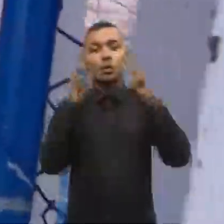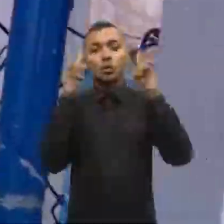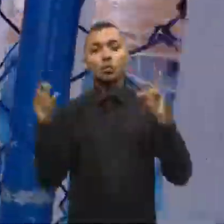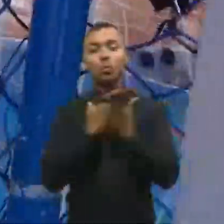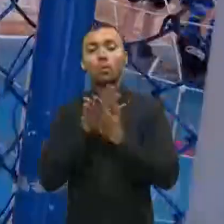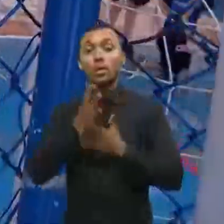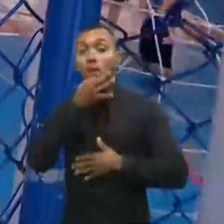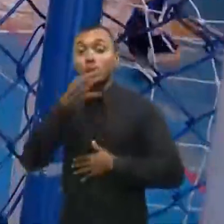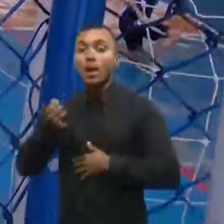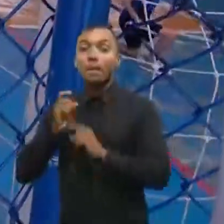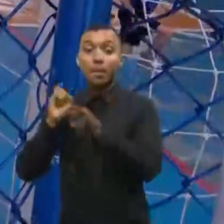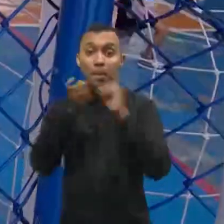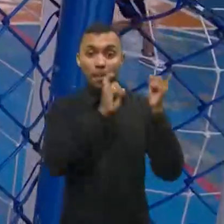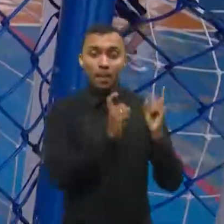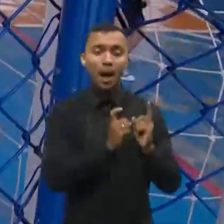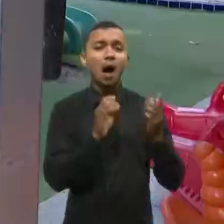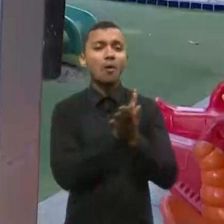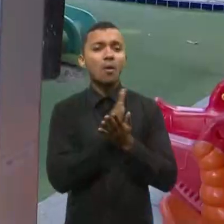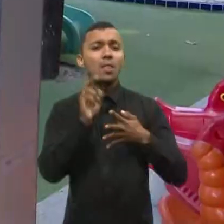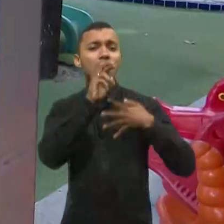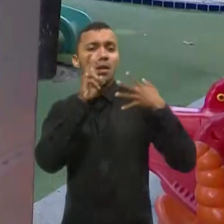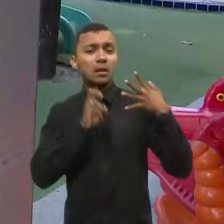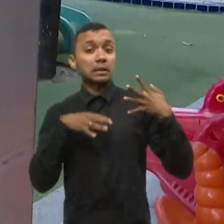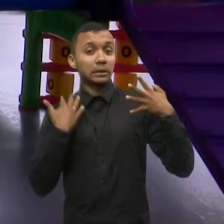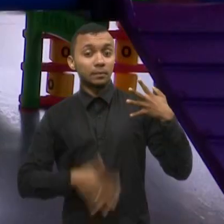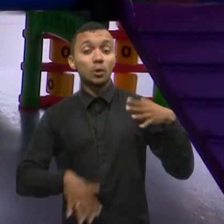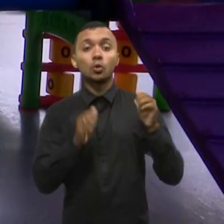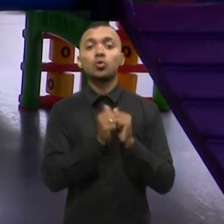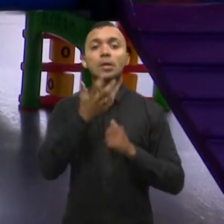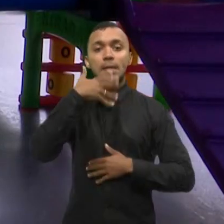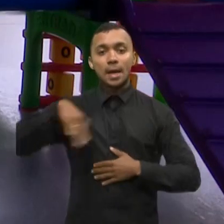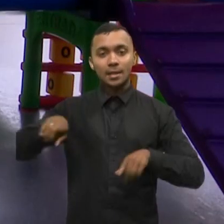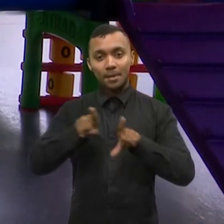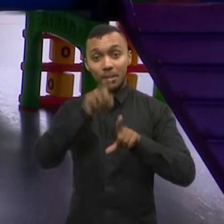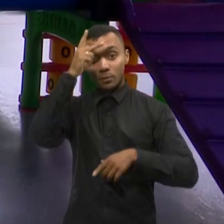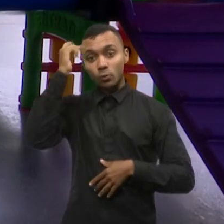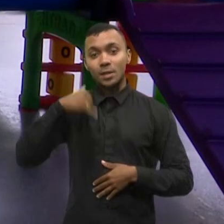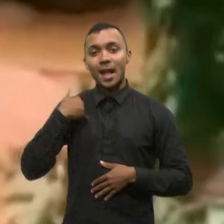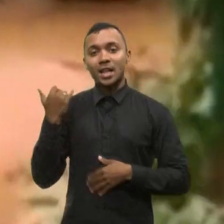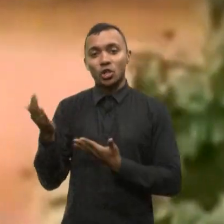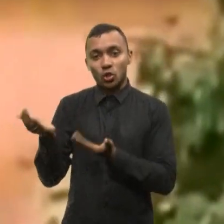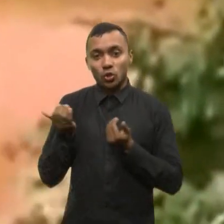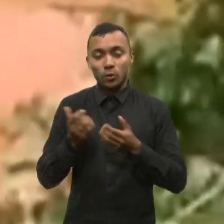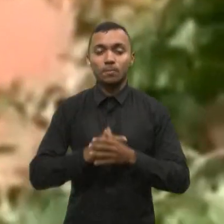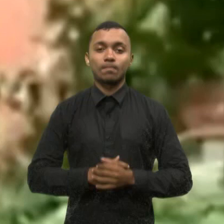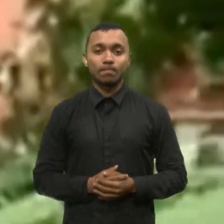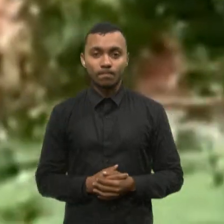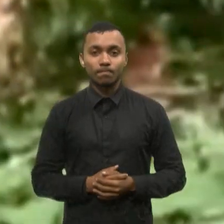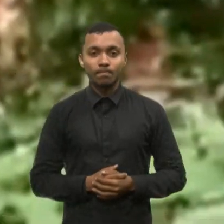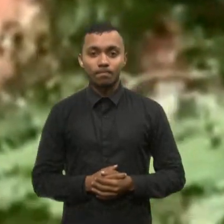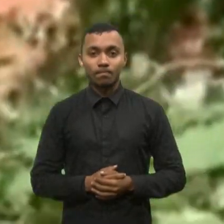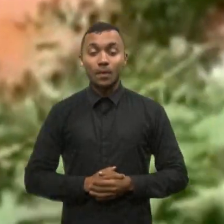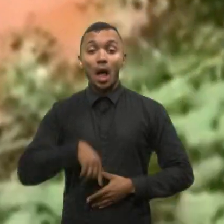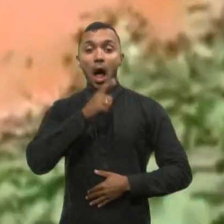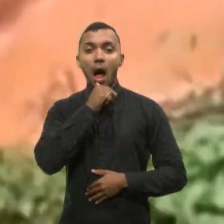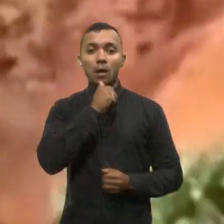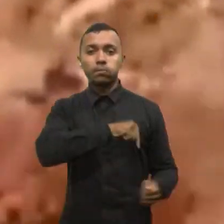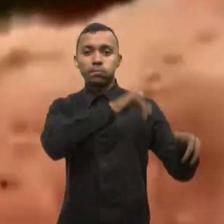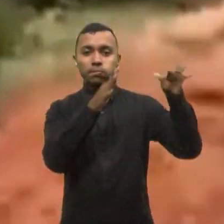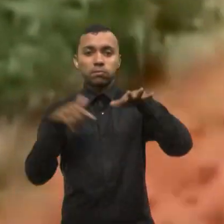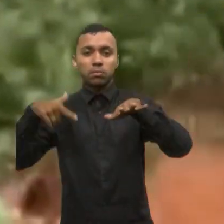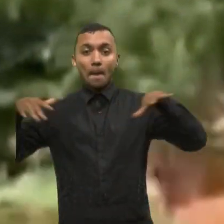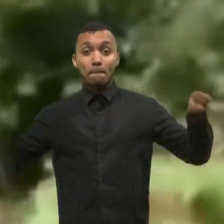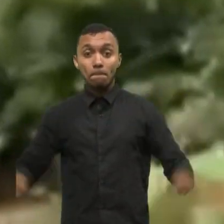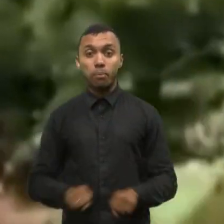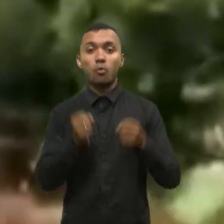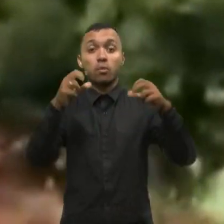debate a respeito de temas sensíveis com crianças e adolescentes. E o rompimento de barragens